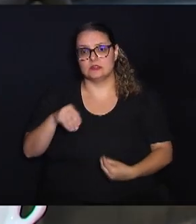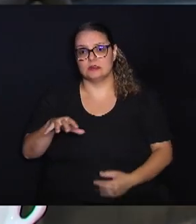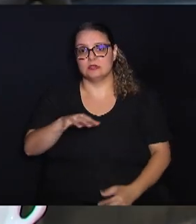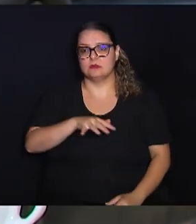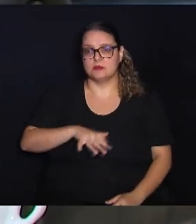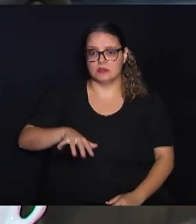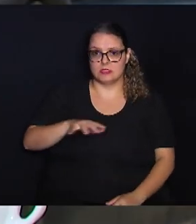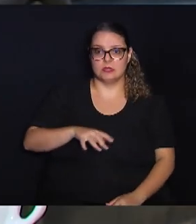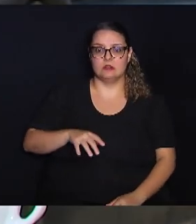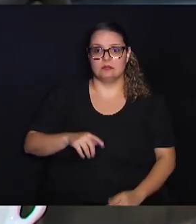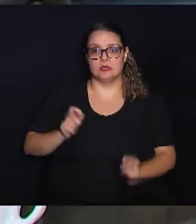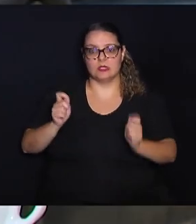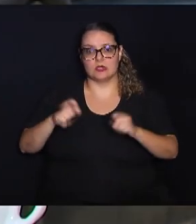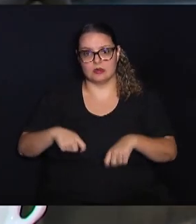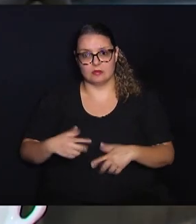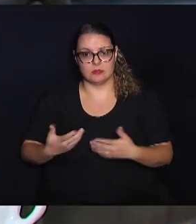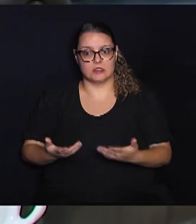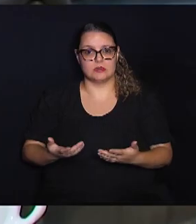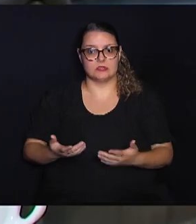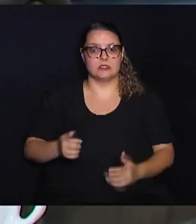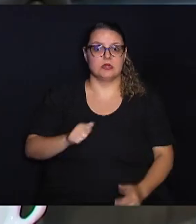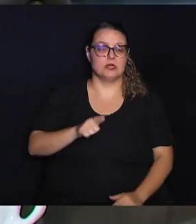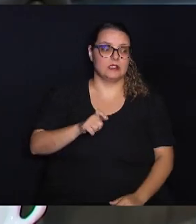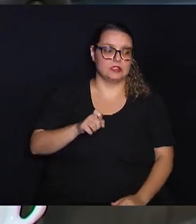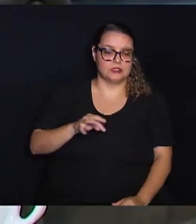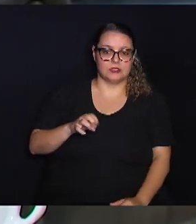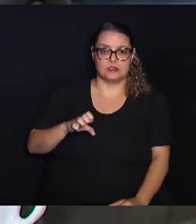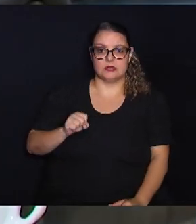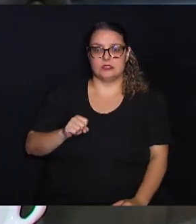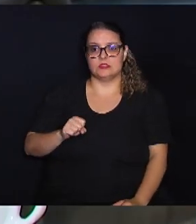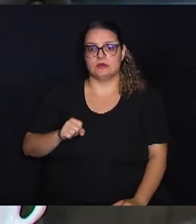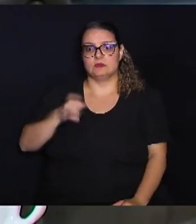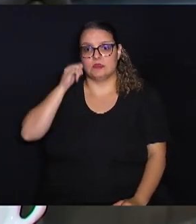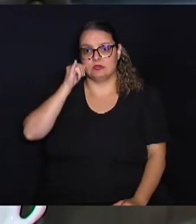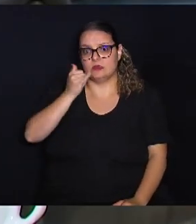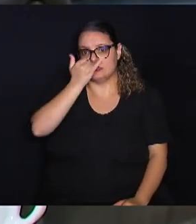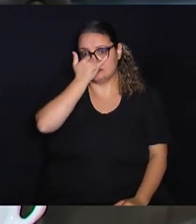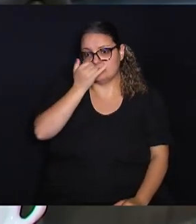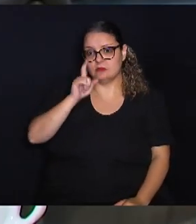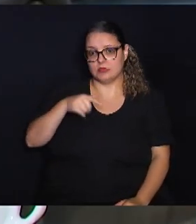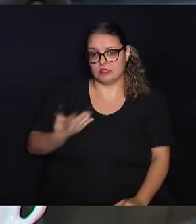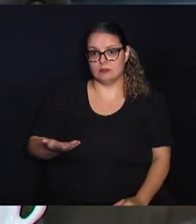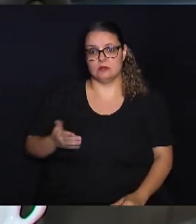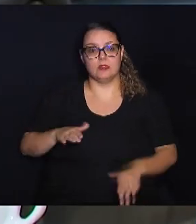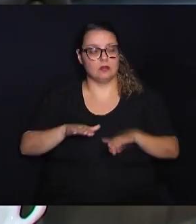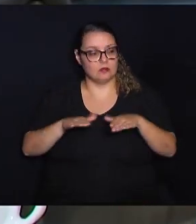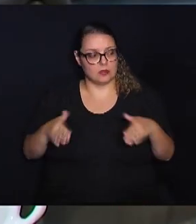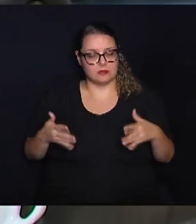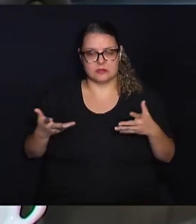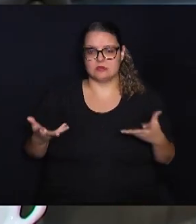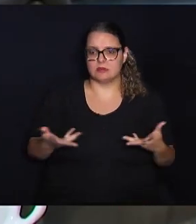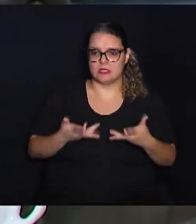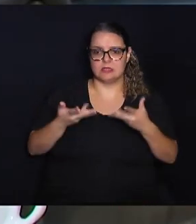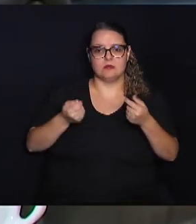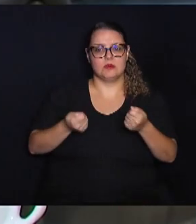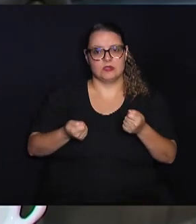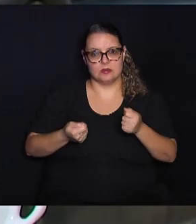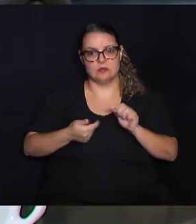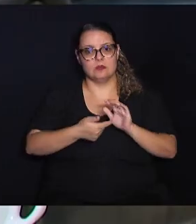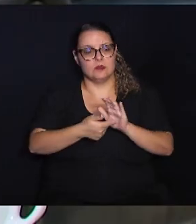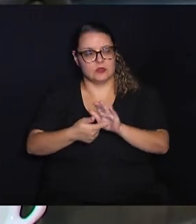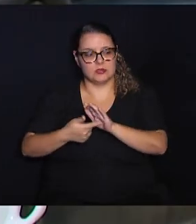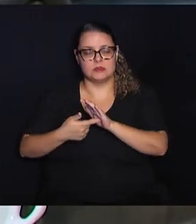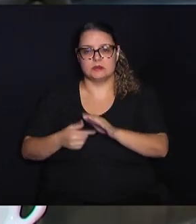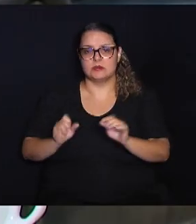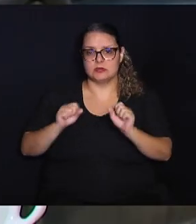para capacitar agentes de prevenção. Mas foi uma mesa bastante rica, mostrando que hoje sim